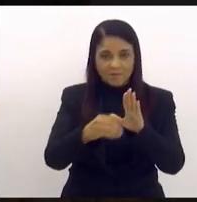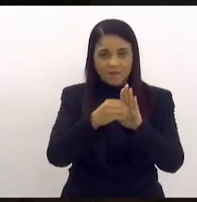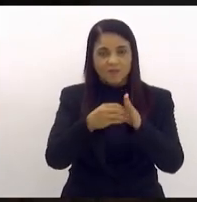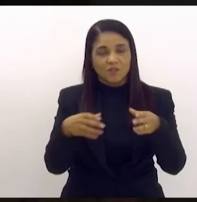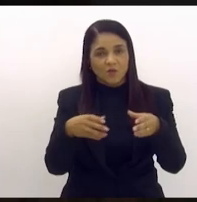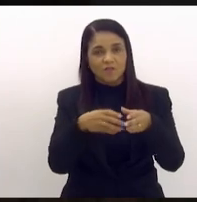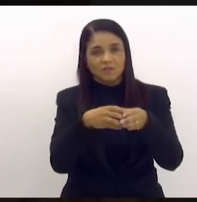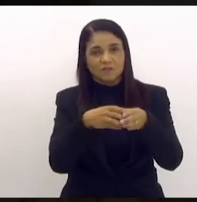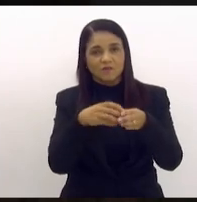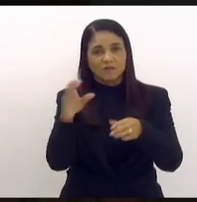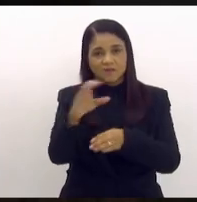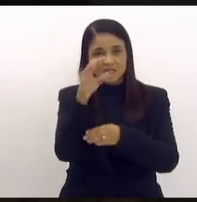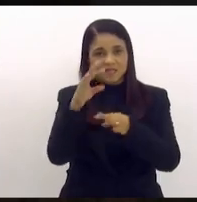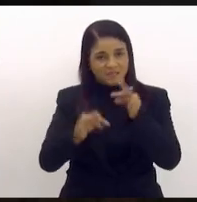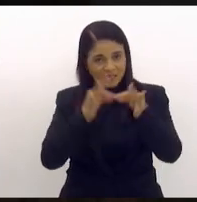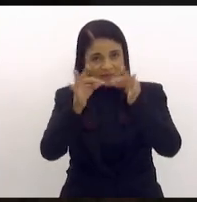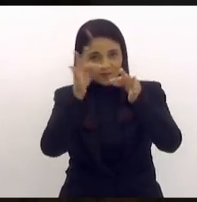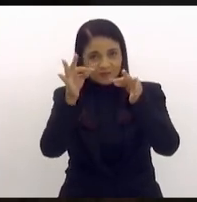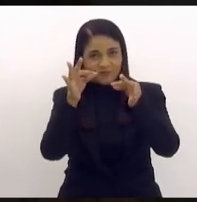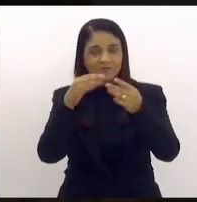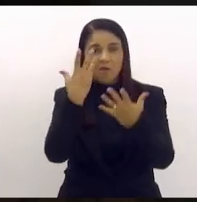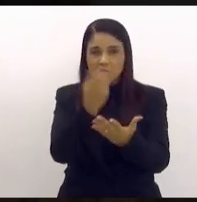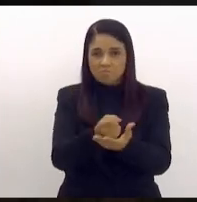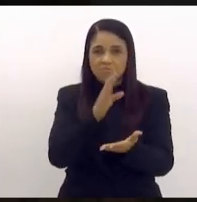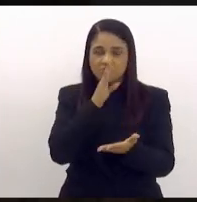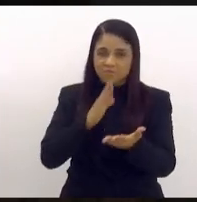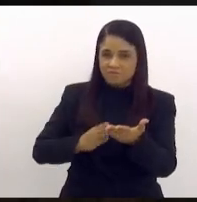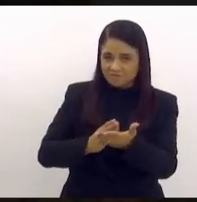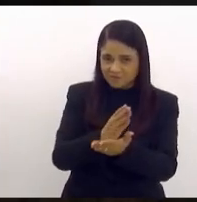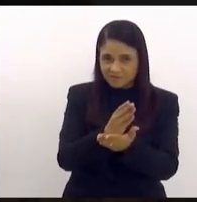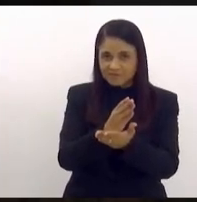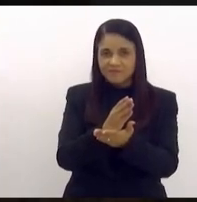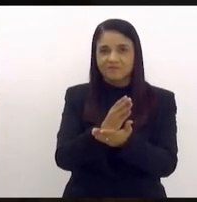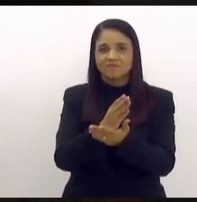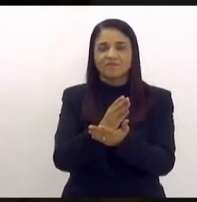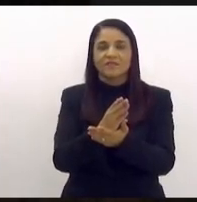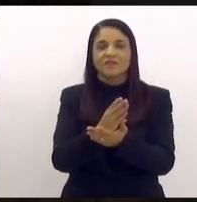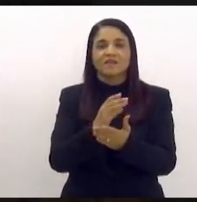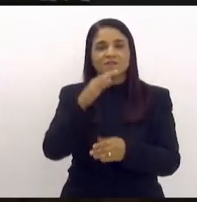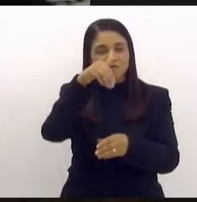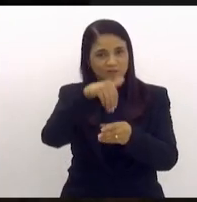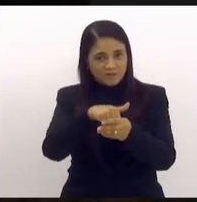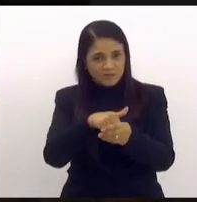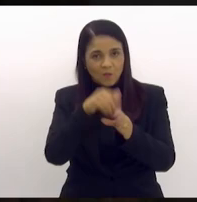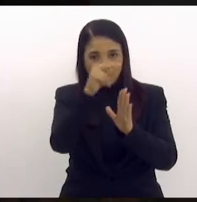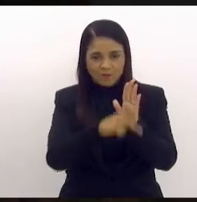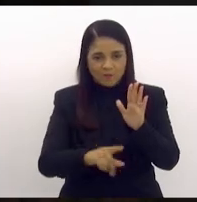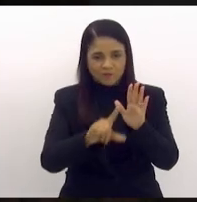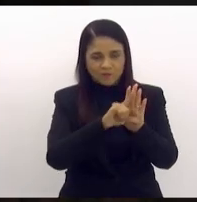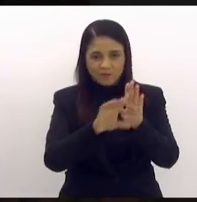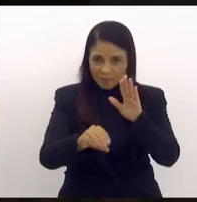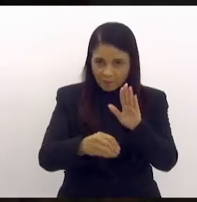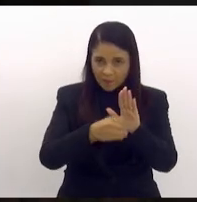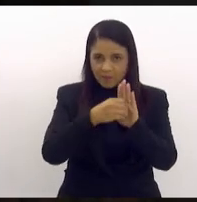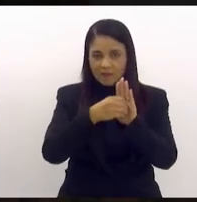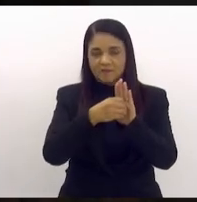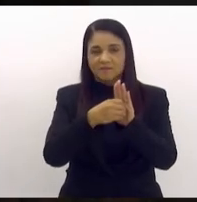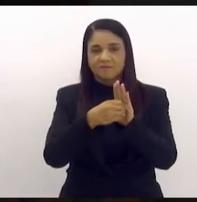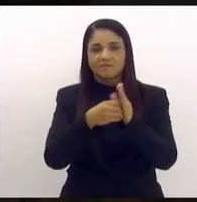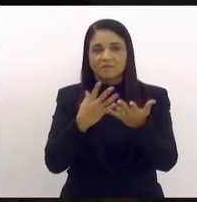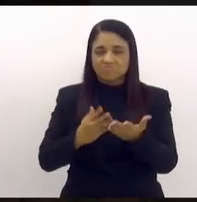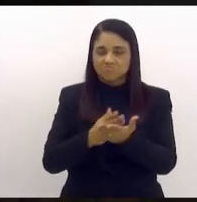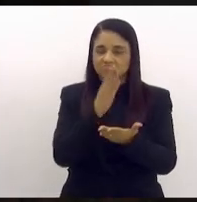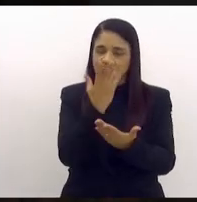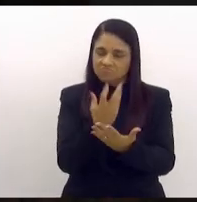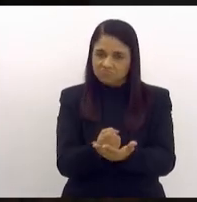comissão de ciências e tecnologia. Os senhores que aprovam, permaneçam como estão, aprovado. em votação, o projeto assim emendado, os senhores que aprovam,